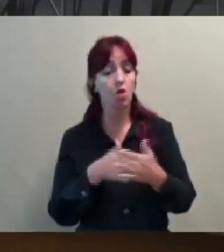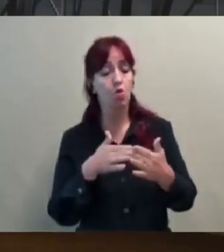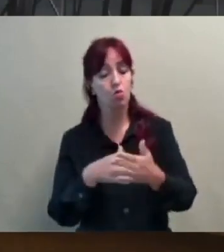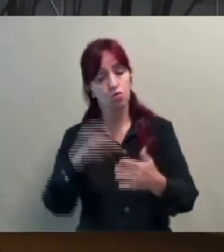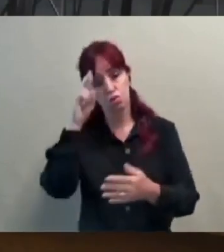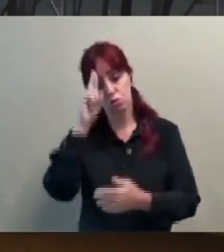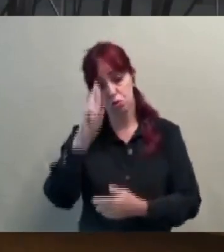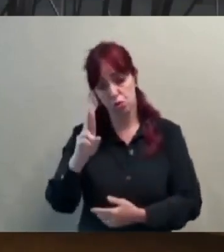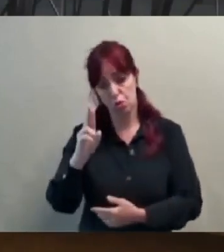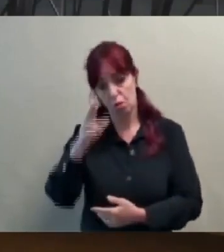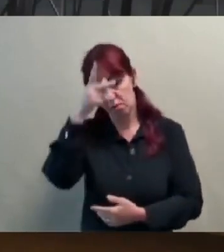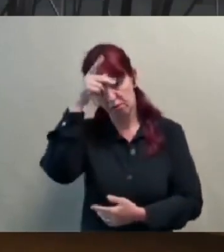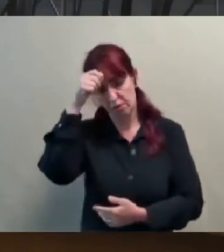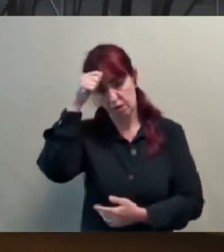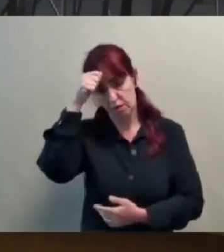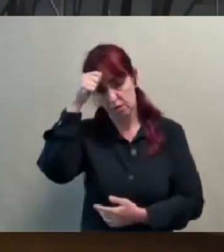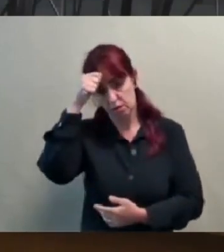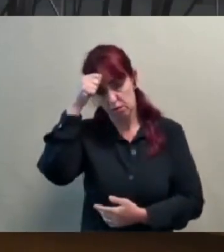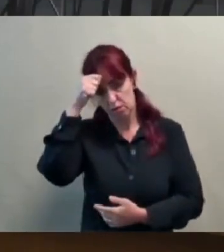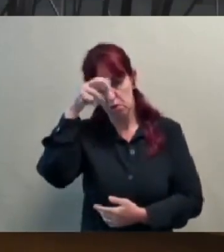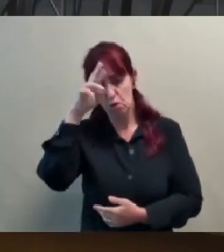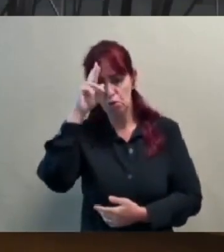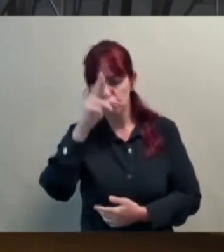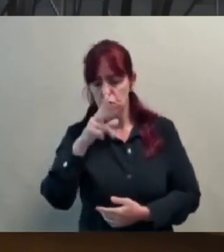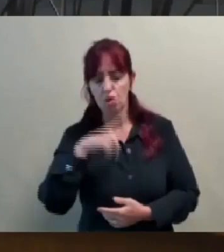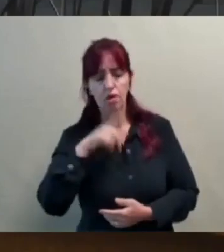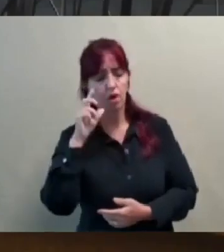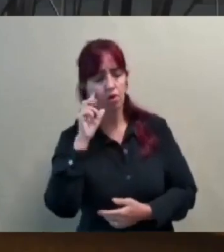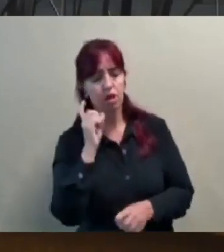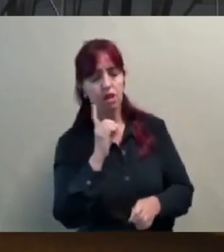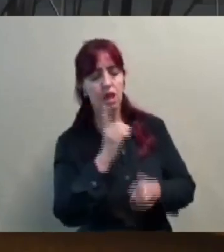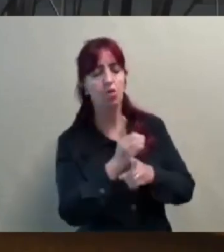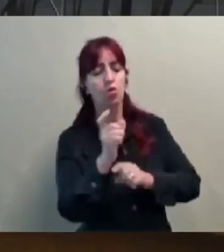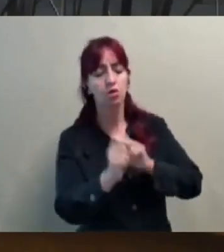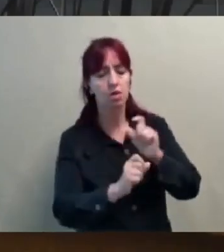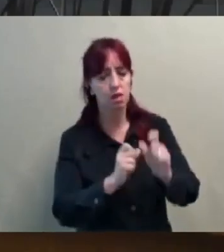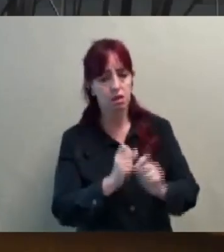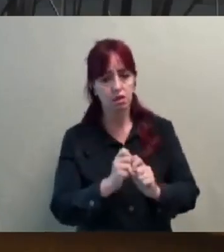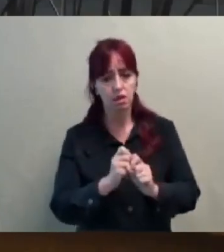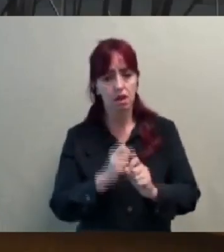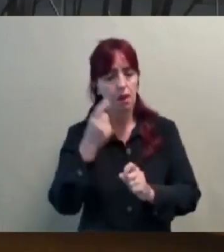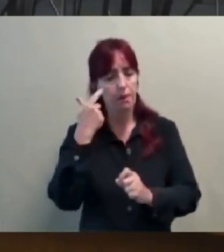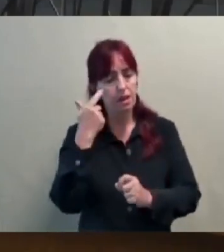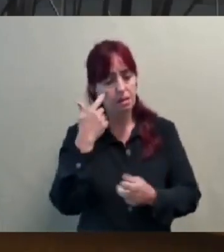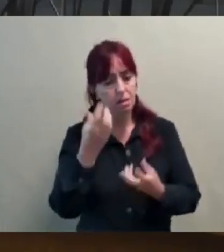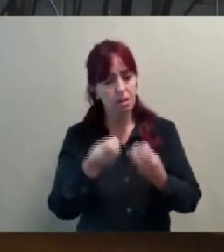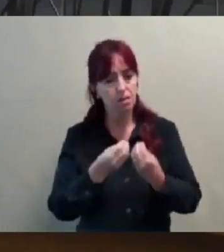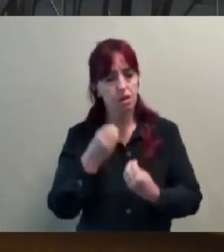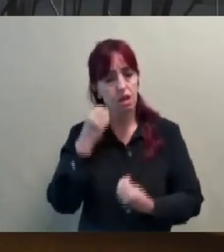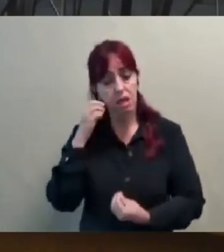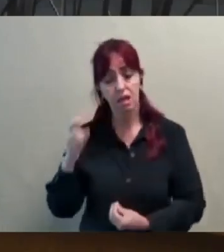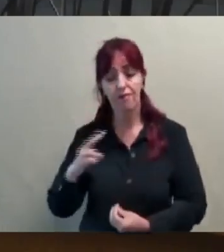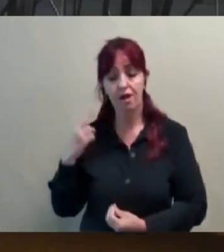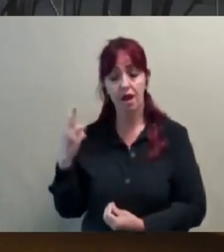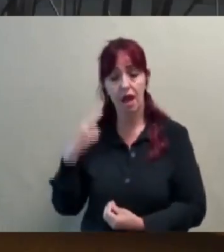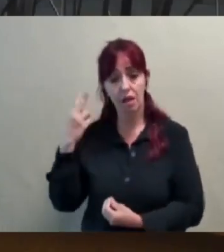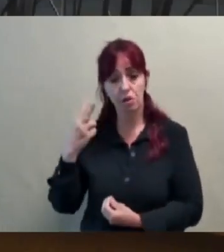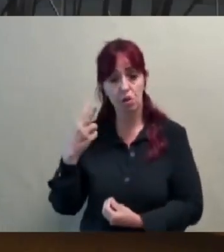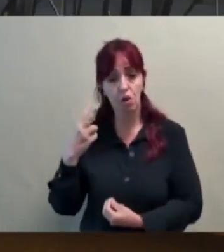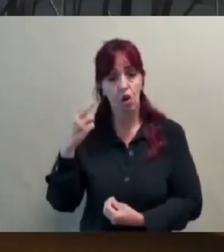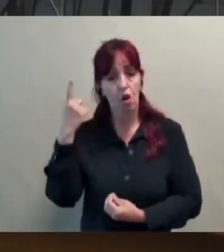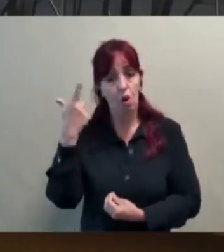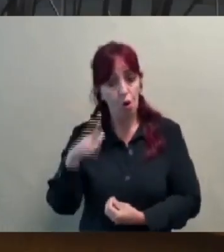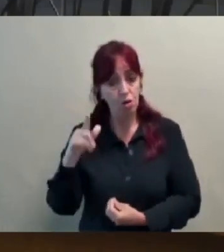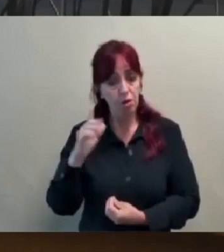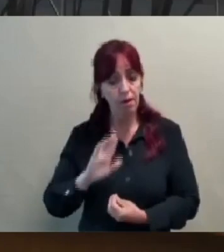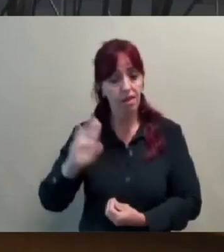senhor, o senhor está achando um jeito que esse vereador não venha a ser reeleito, porque o senhor está